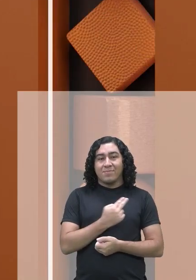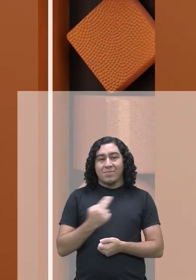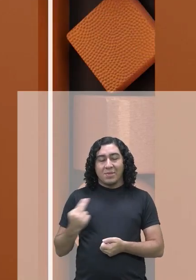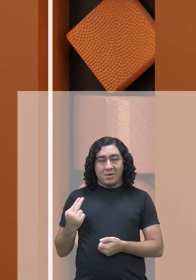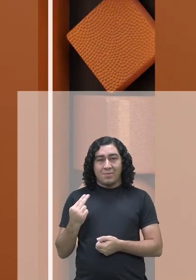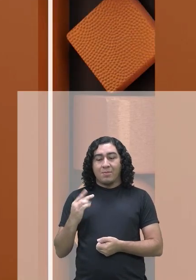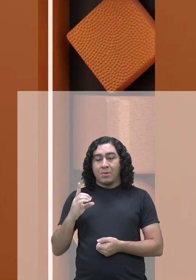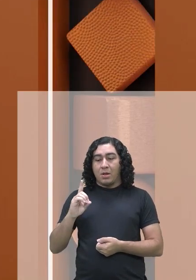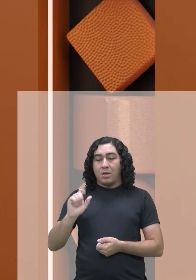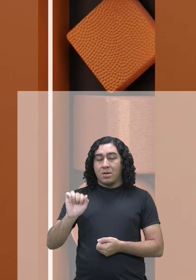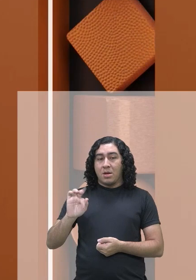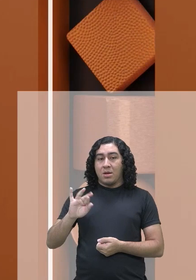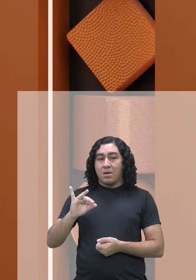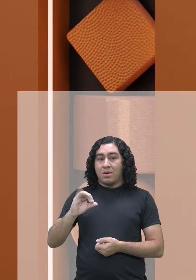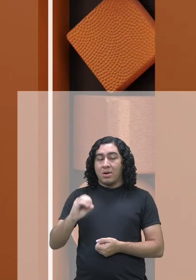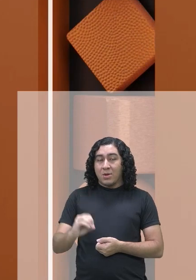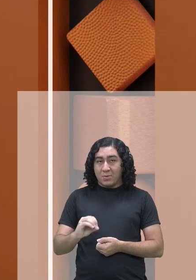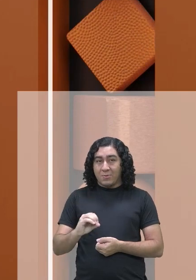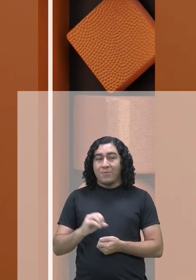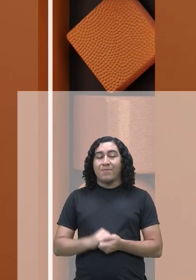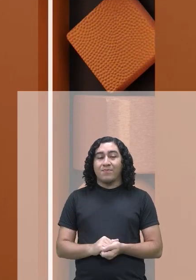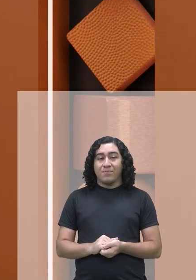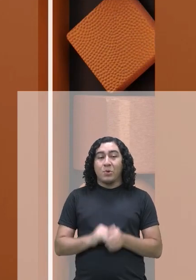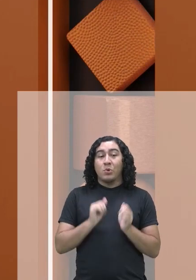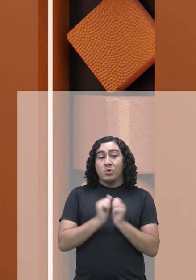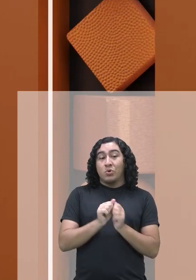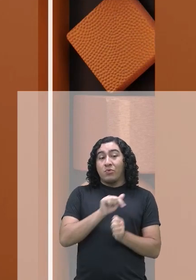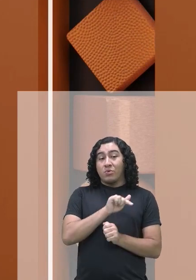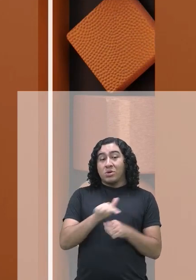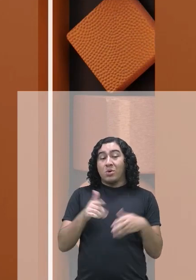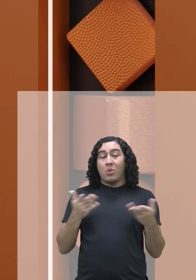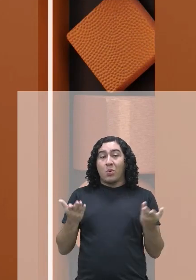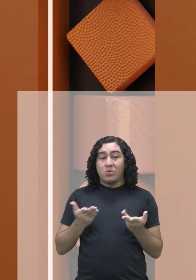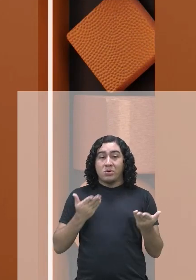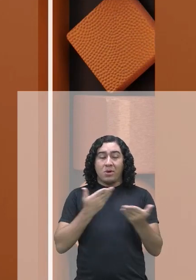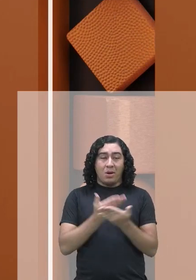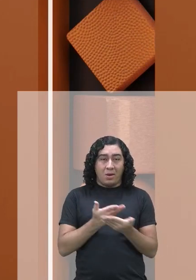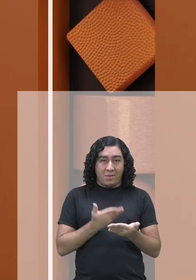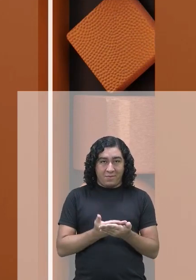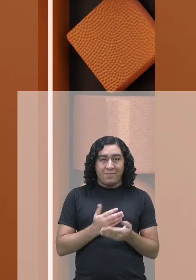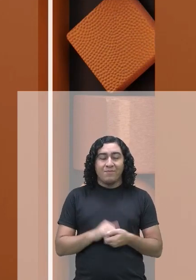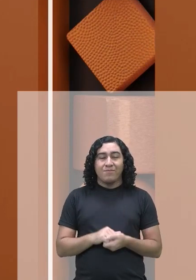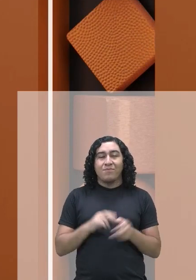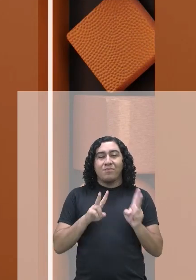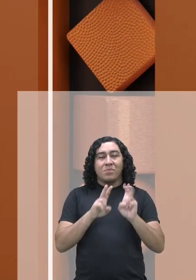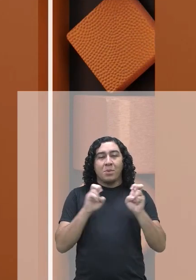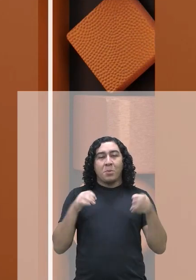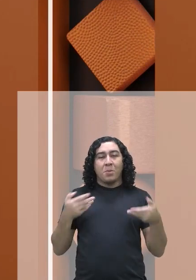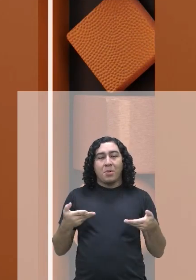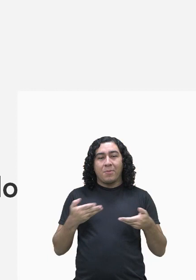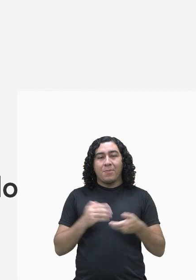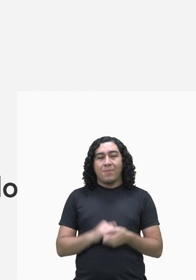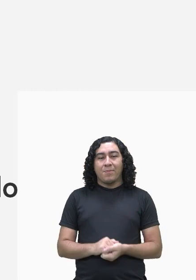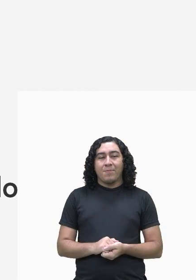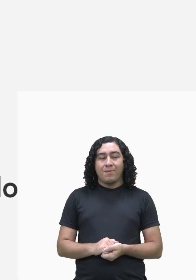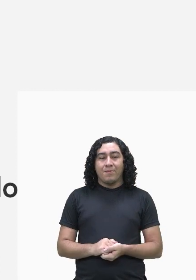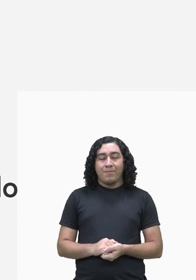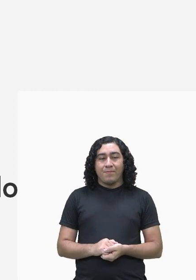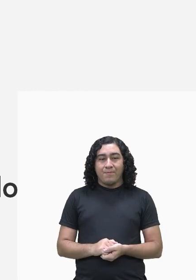professor Dário Pinheiro e vou ficar junto com vocês nesta aula que tem como objeto de